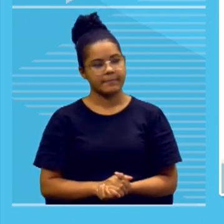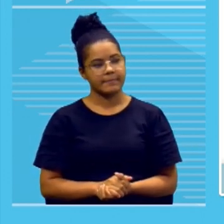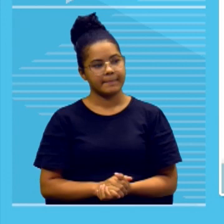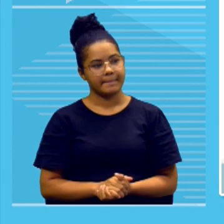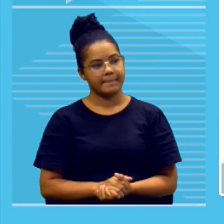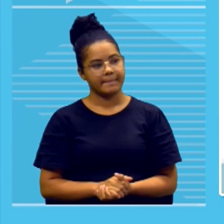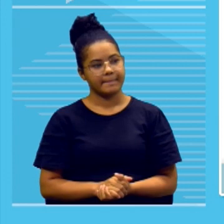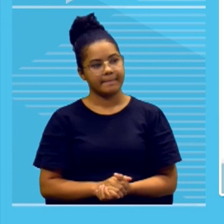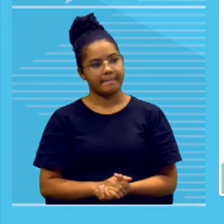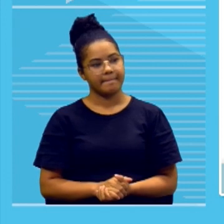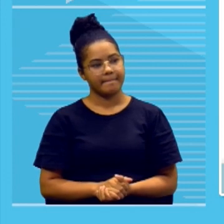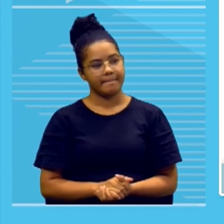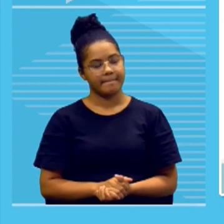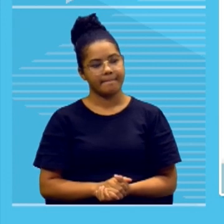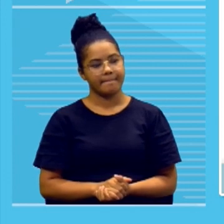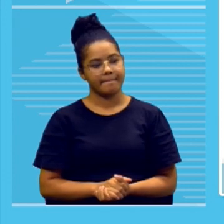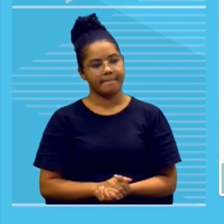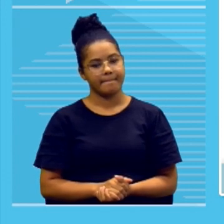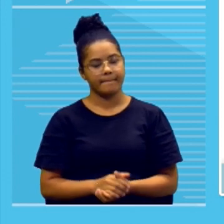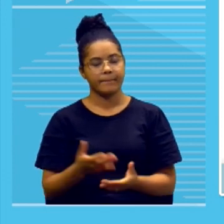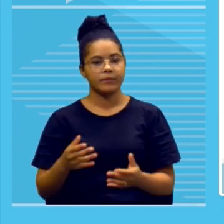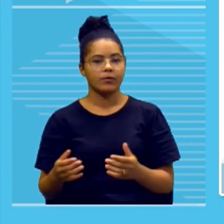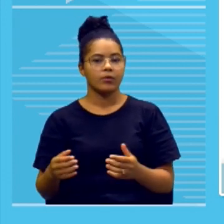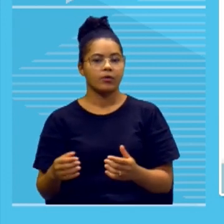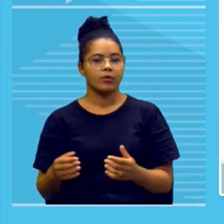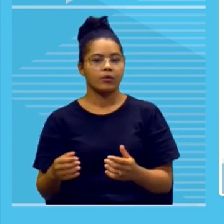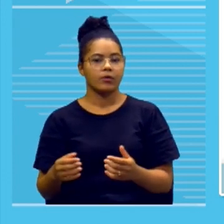Termos enumerados.